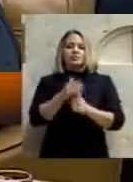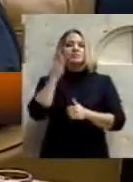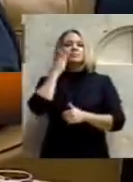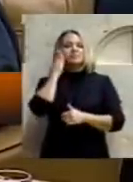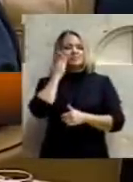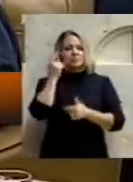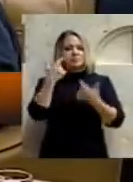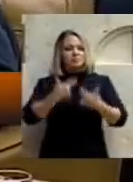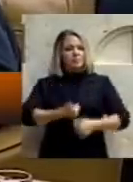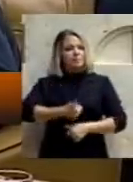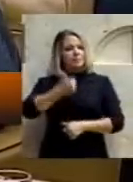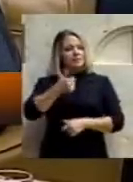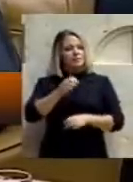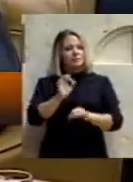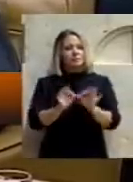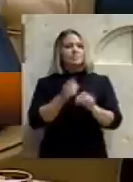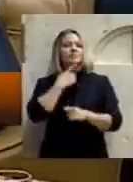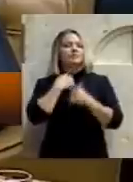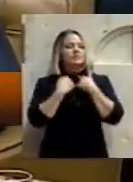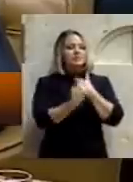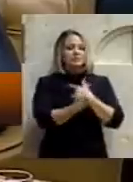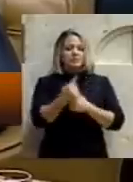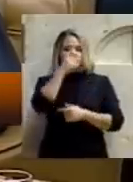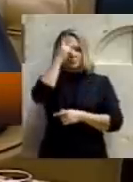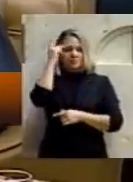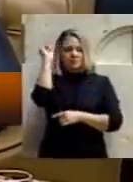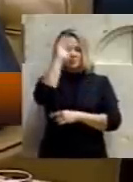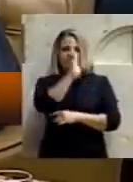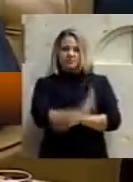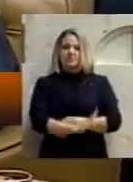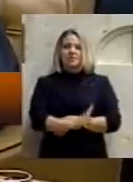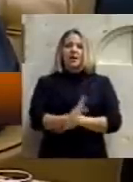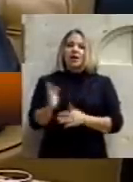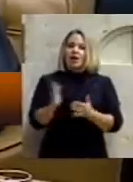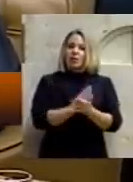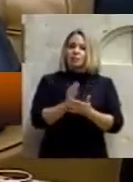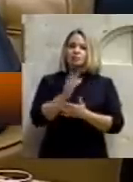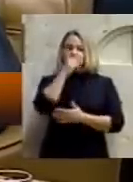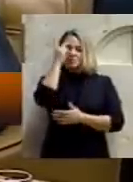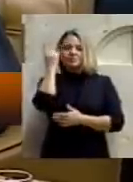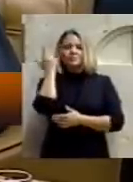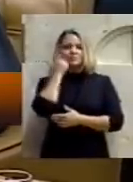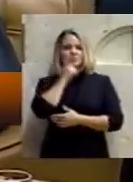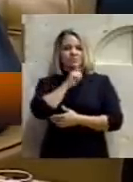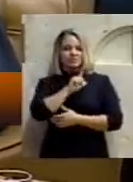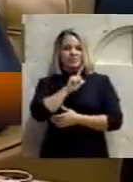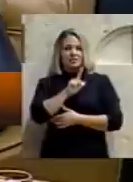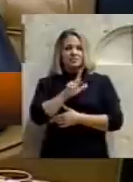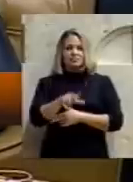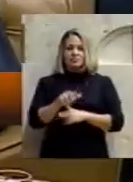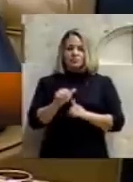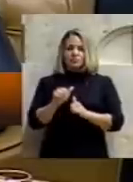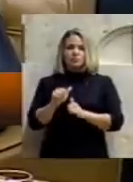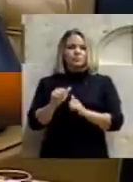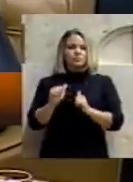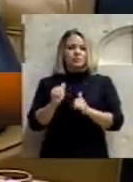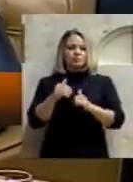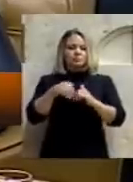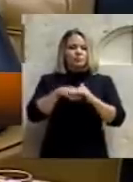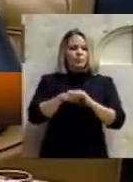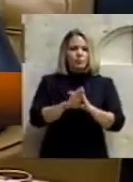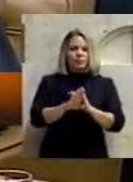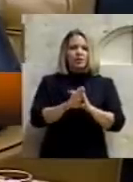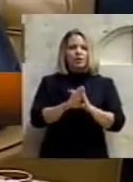interesses. Pouca ou nenhuma importância alcançam aqueles que jamais saíram da sombra e correm o risco de